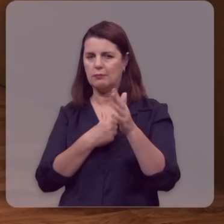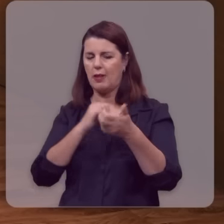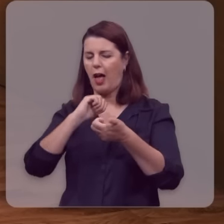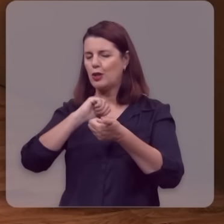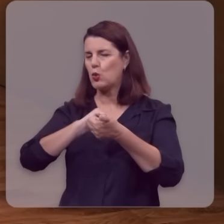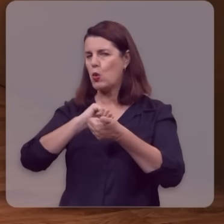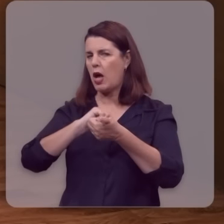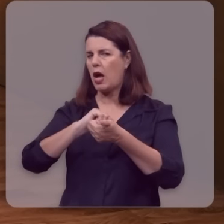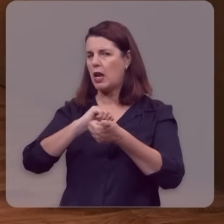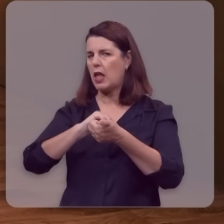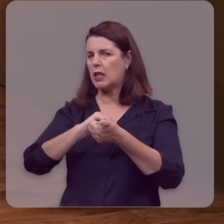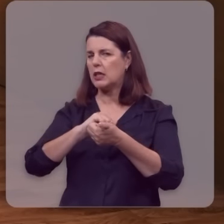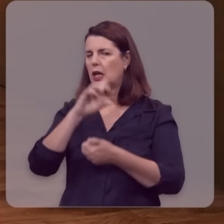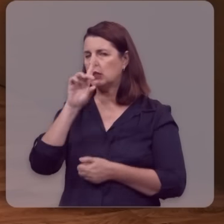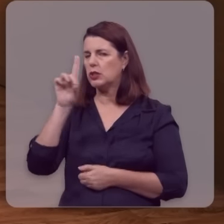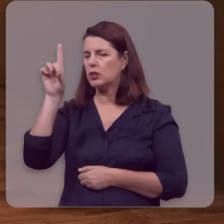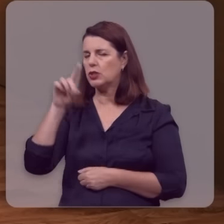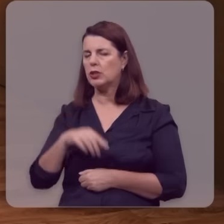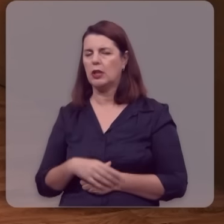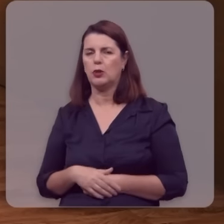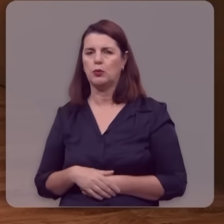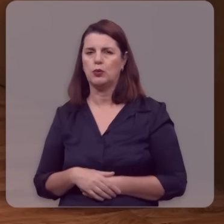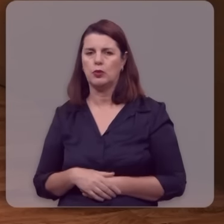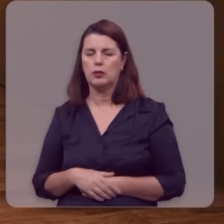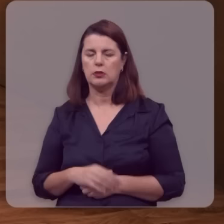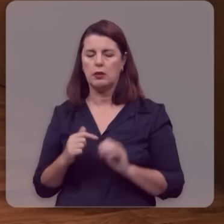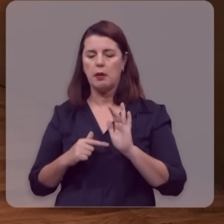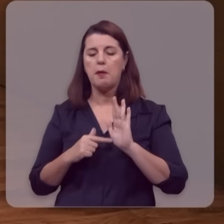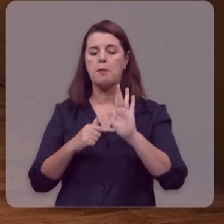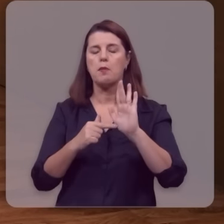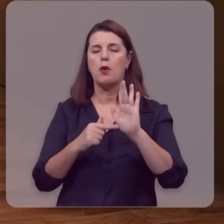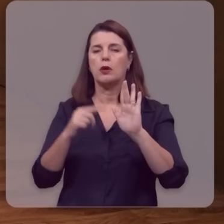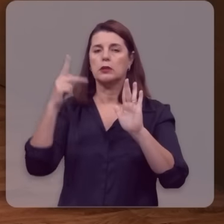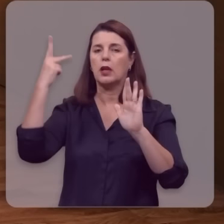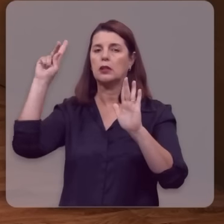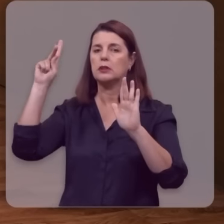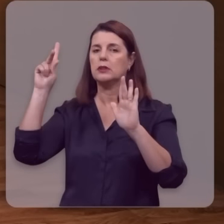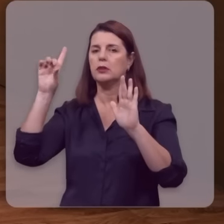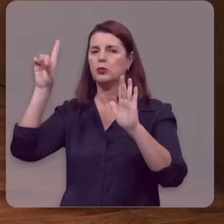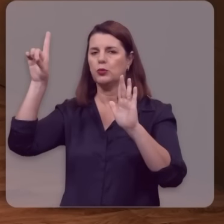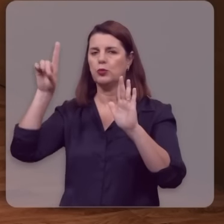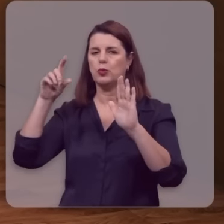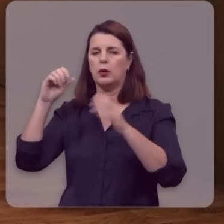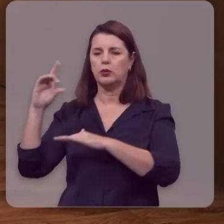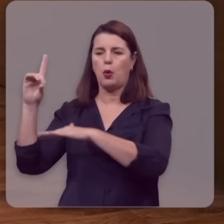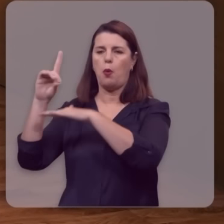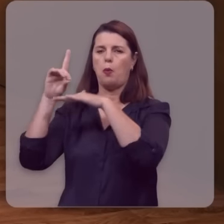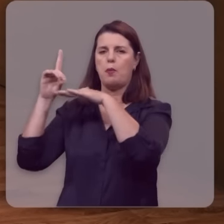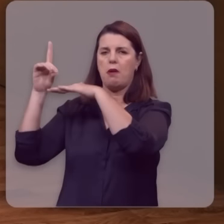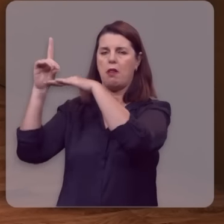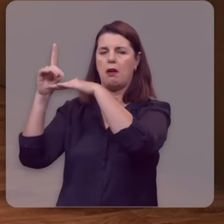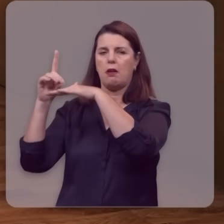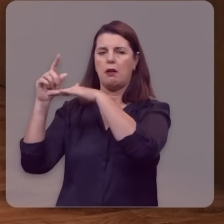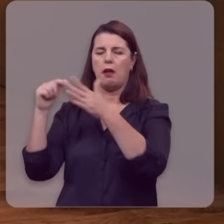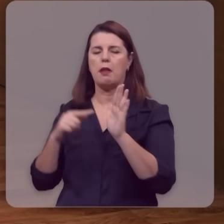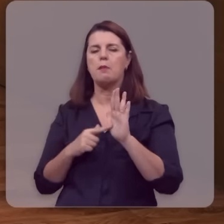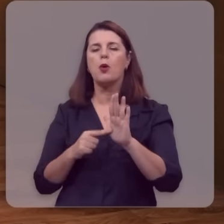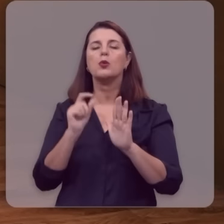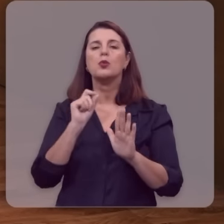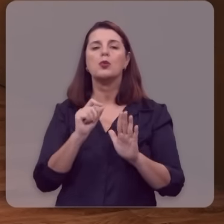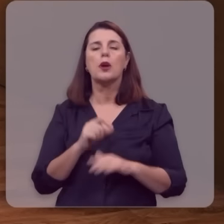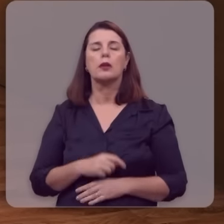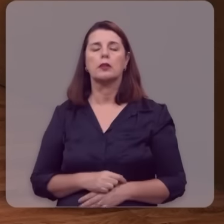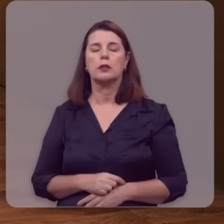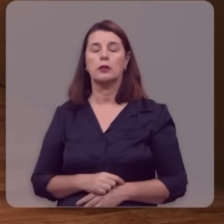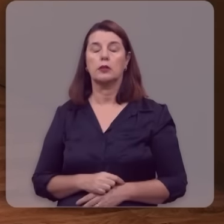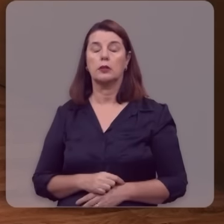atributos incomunicáveis de Deus que retratam a sua a sua soberania e aqui ele destaca